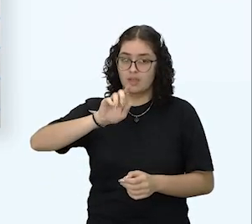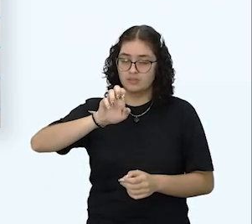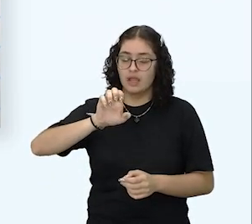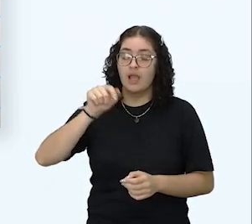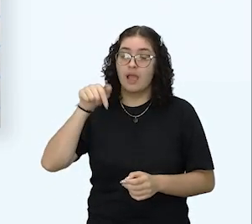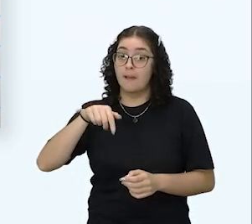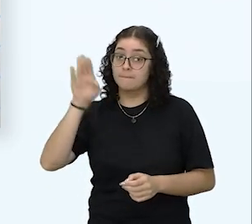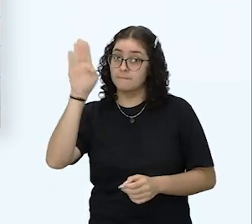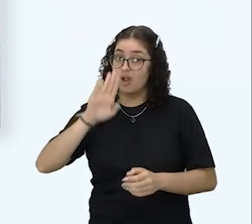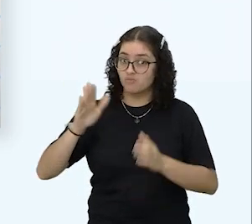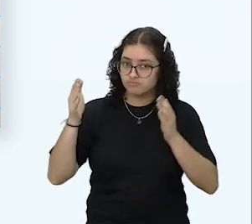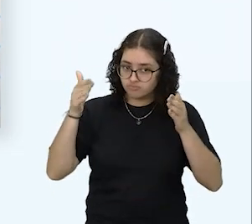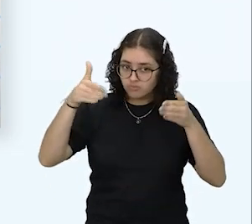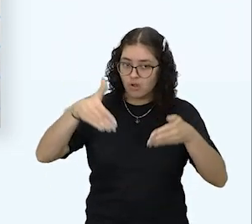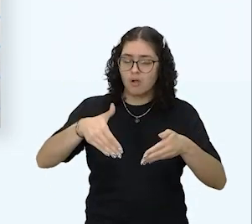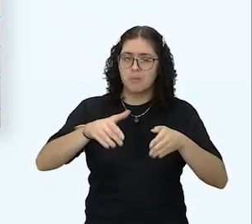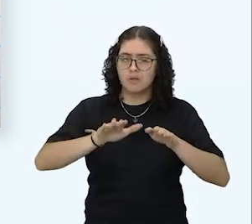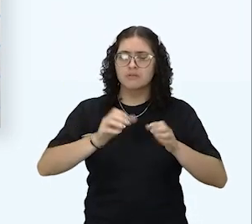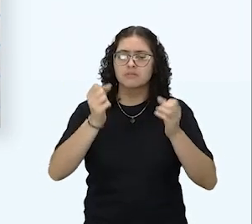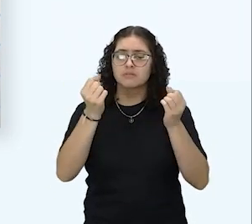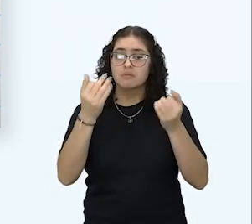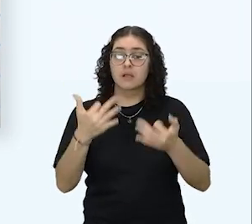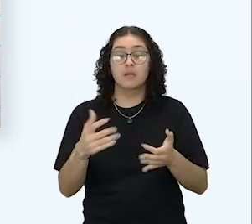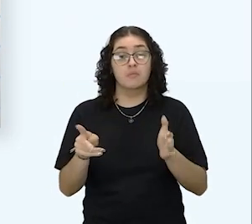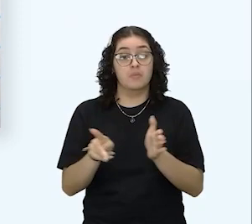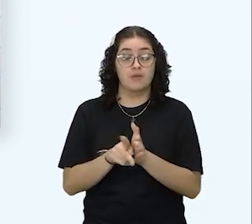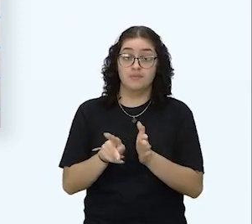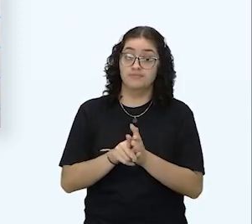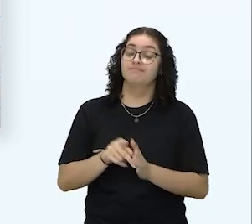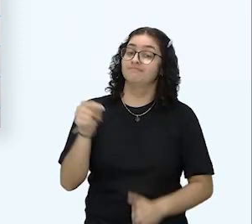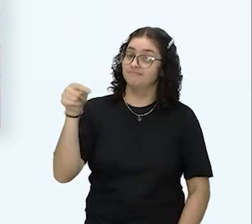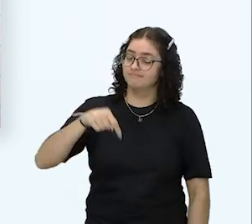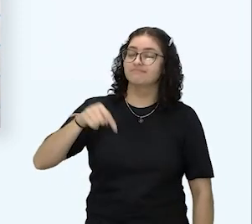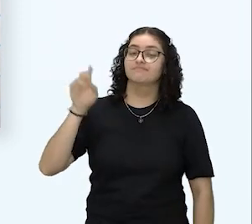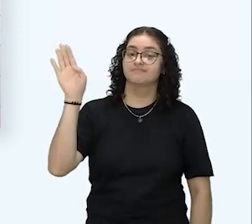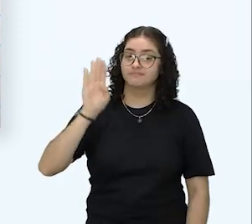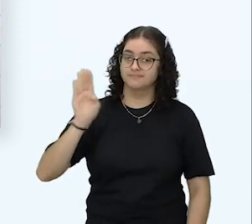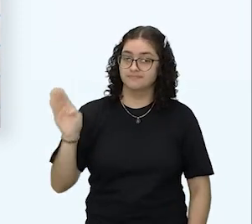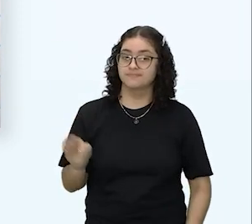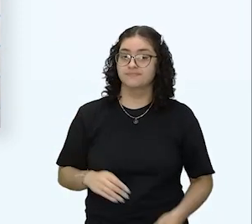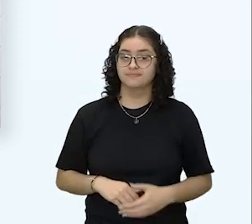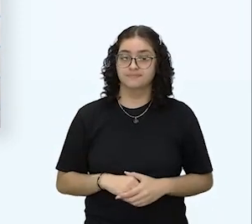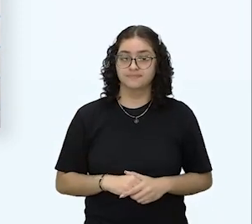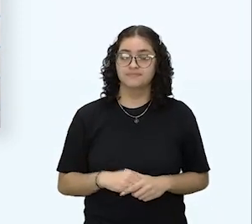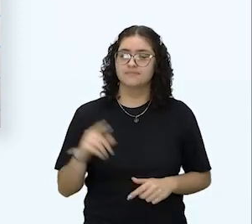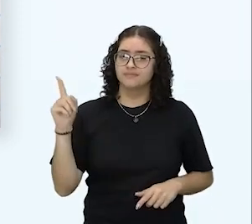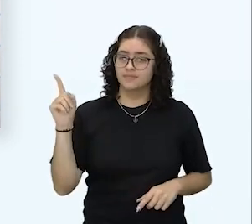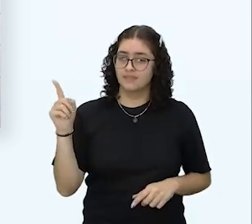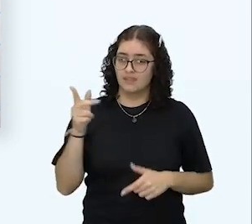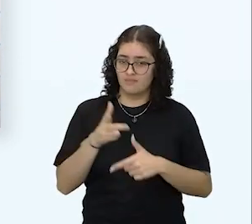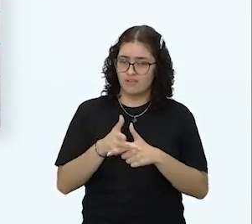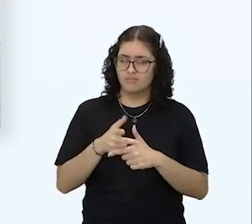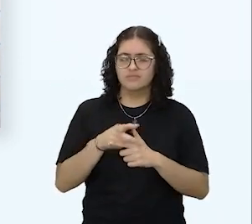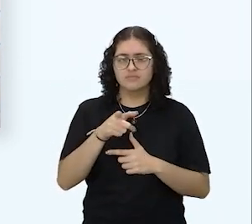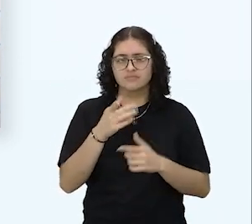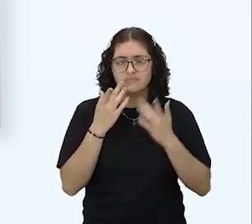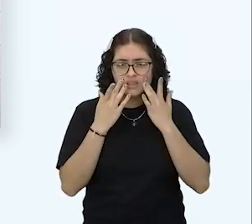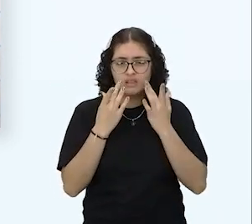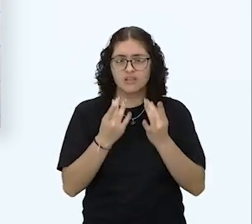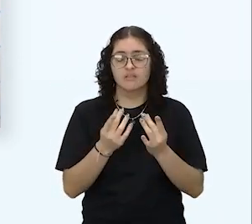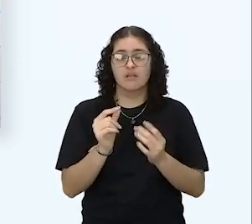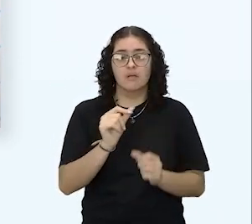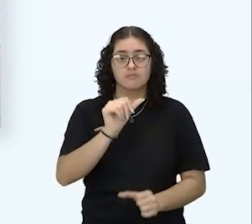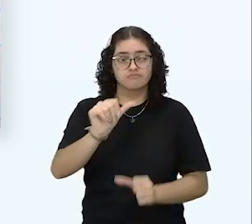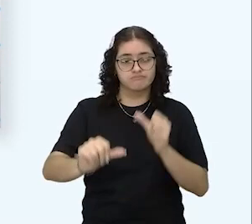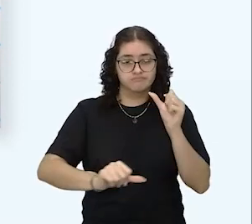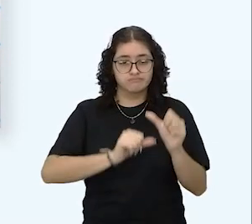Brasil, é claro que vamos falar sobre a pirâmide etária brasileira. Neste vídeo, você vai observar como ela vem se